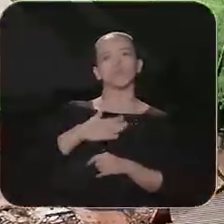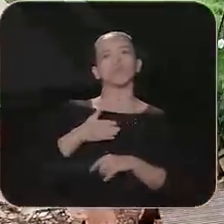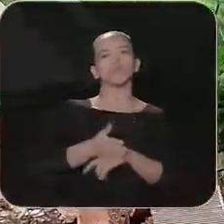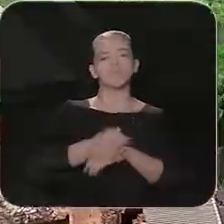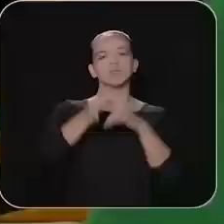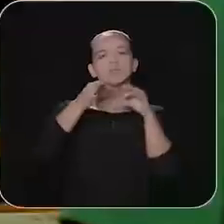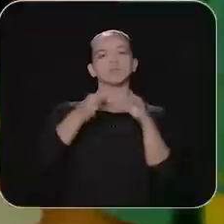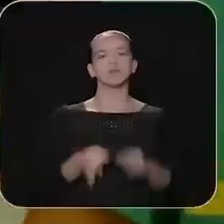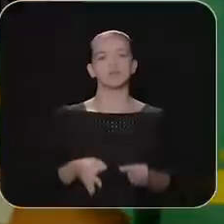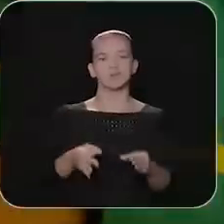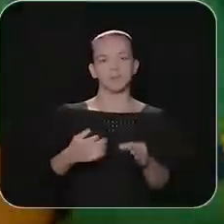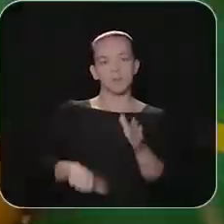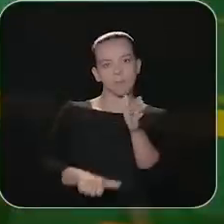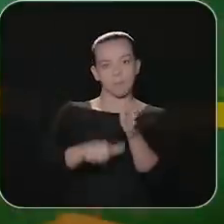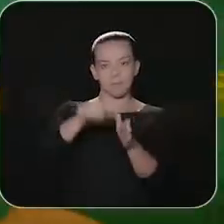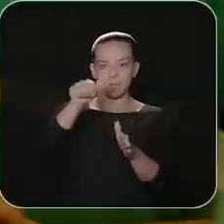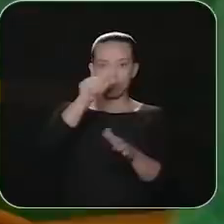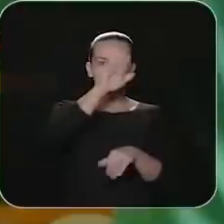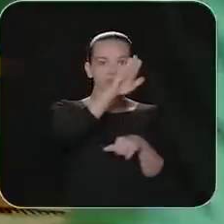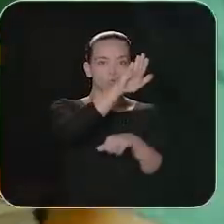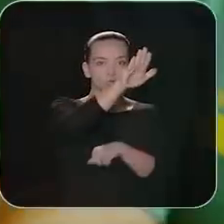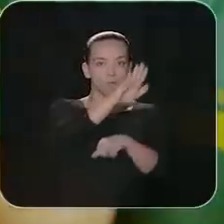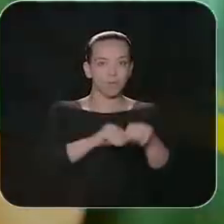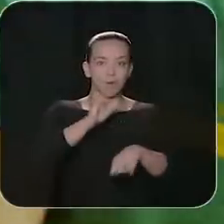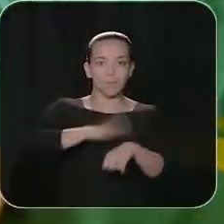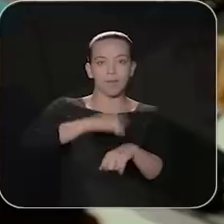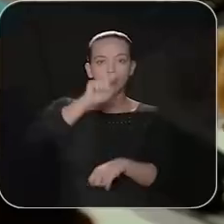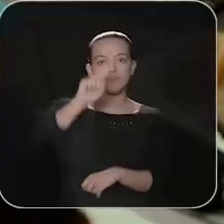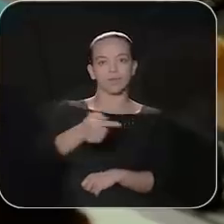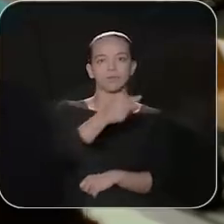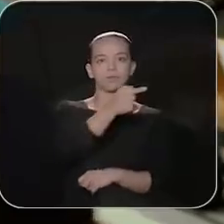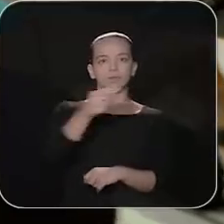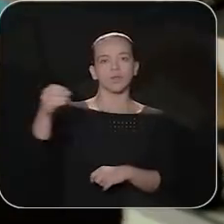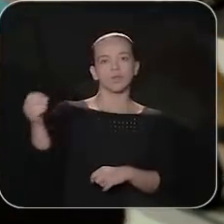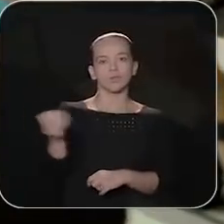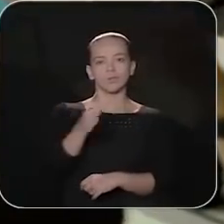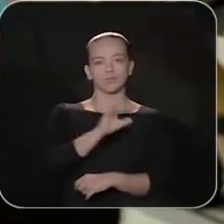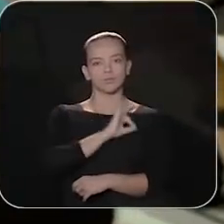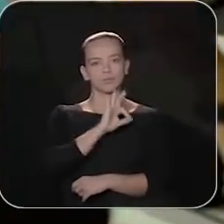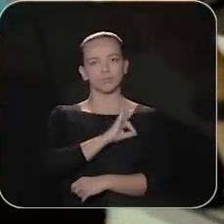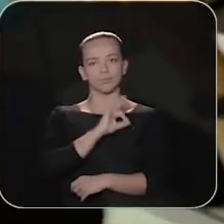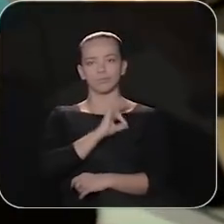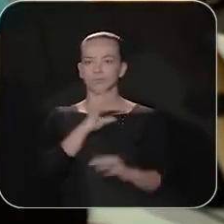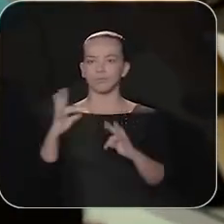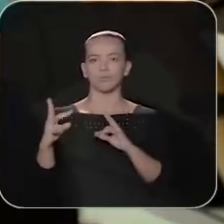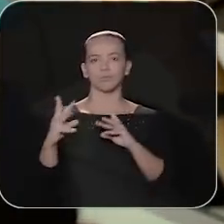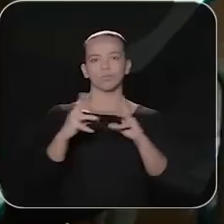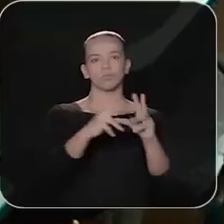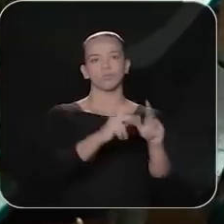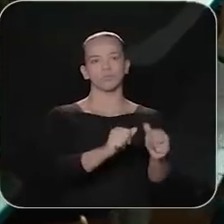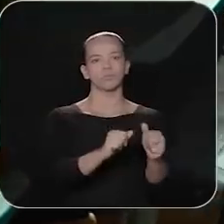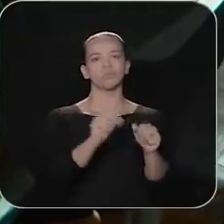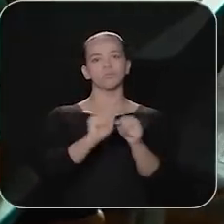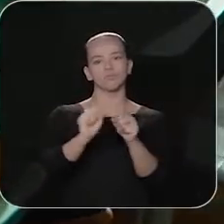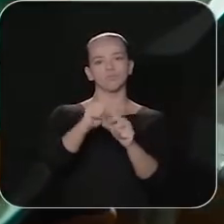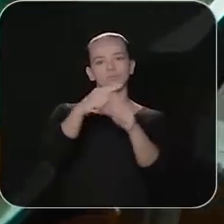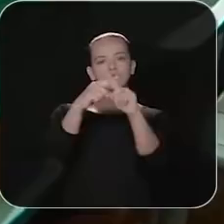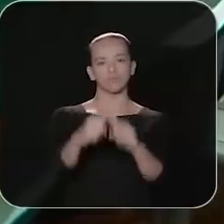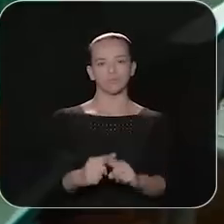Sul. Acho que um dos primeiros desafios e talvez o maior deles foi valorizar os nossos